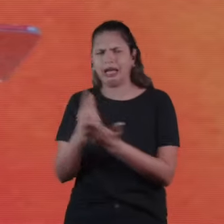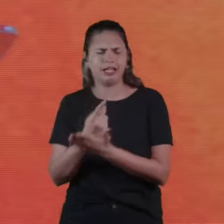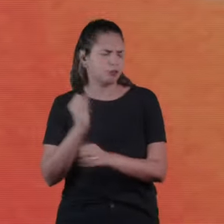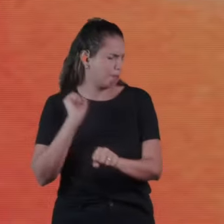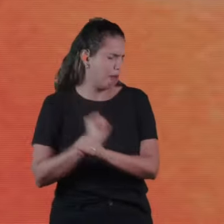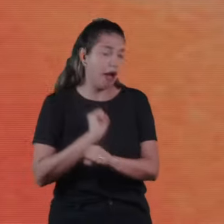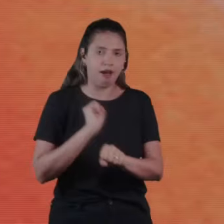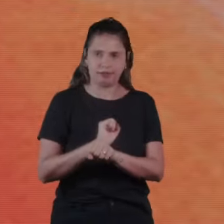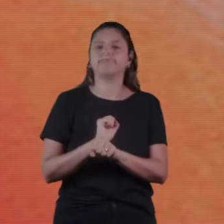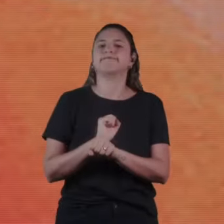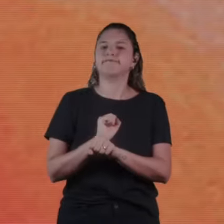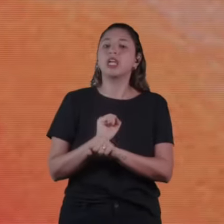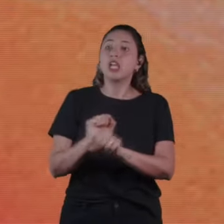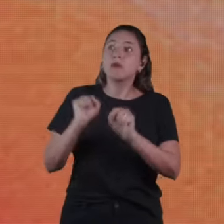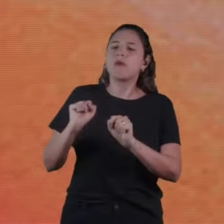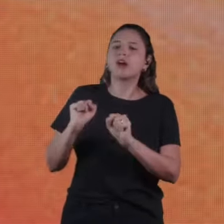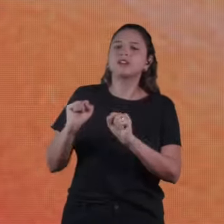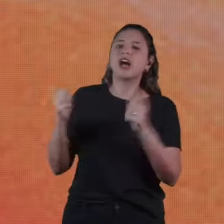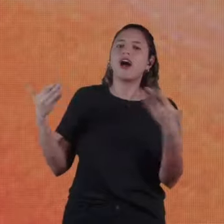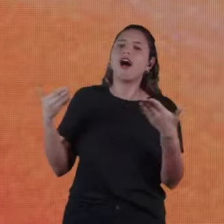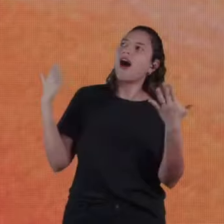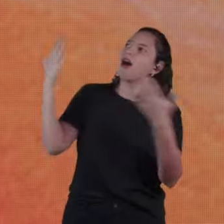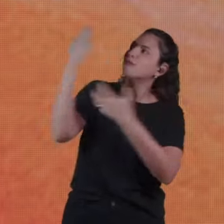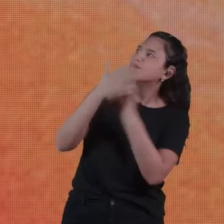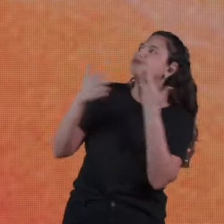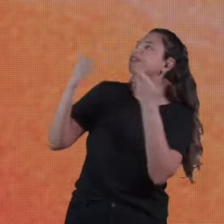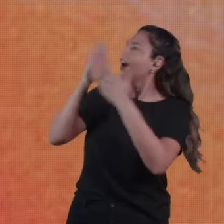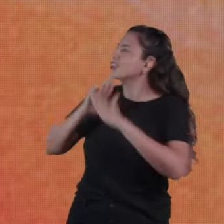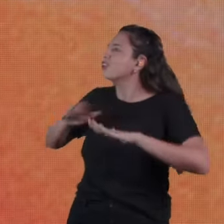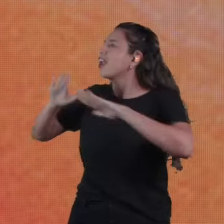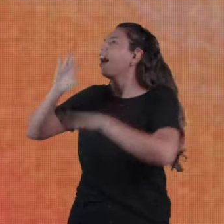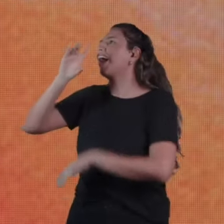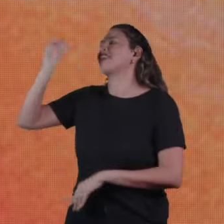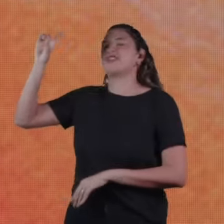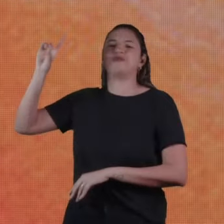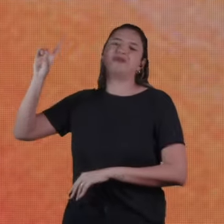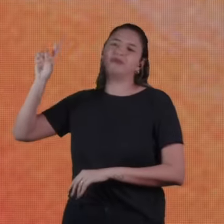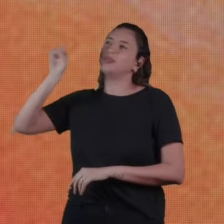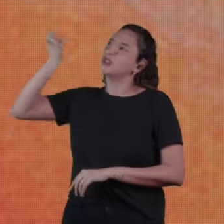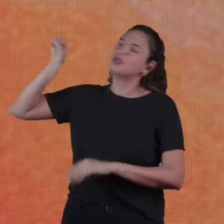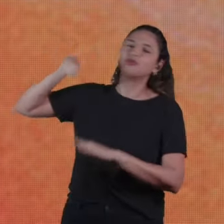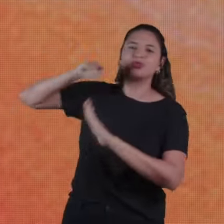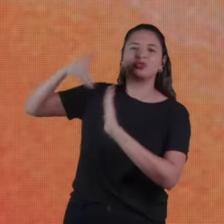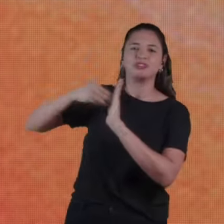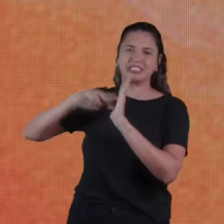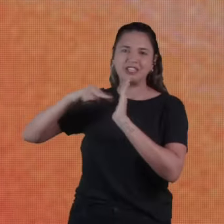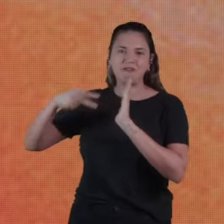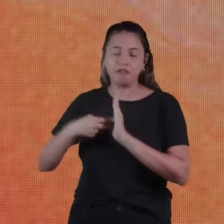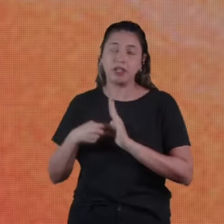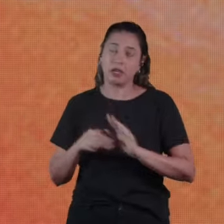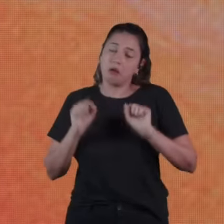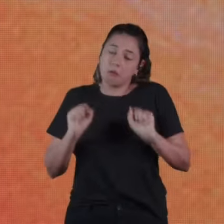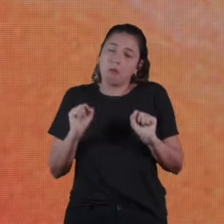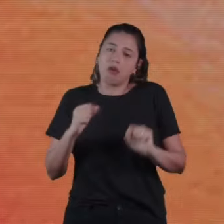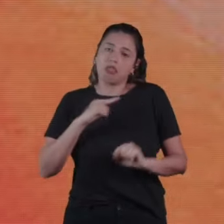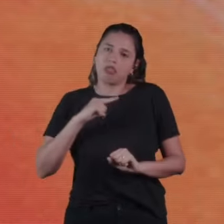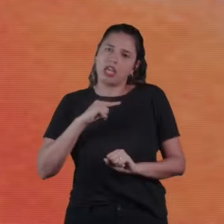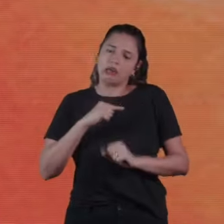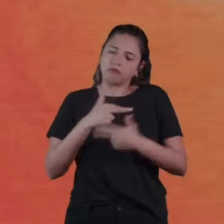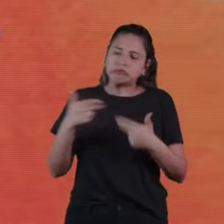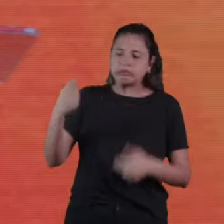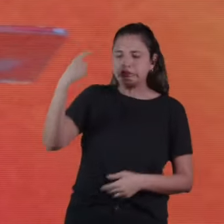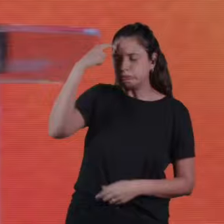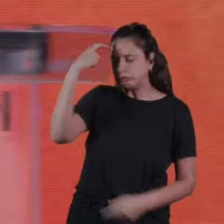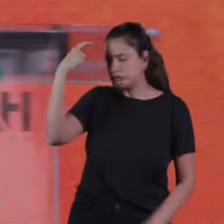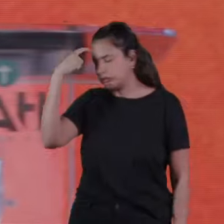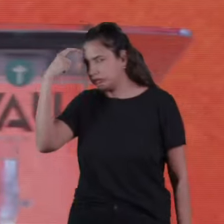e você possa adorar a Deus por esses atributos maravilhosos. Pode ser que existam coisas na nossa mente